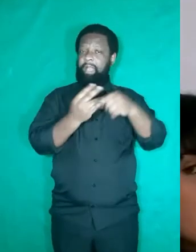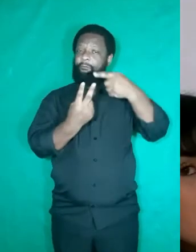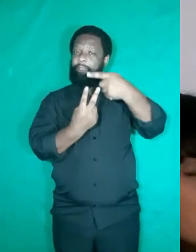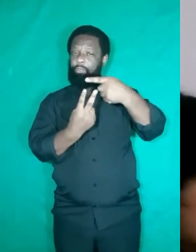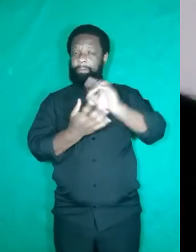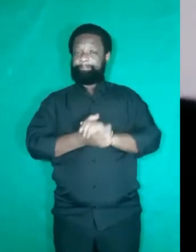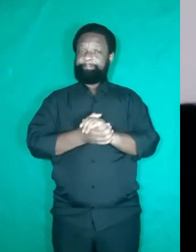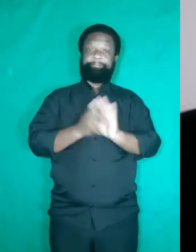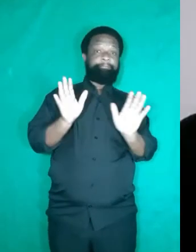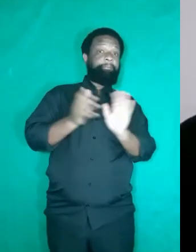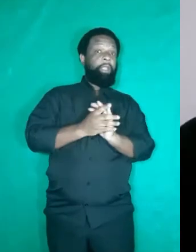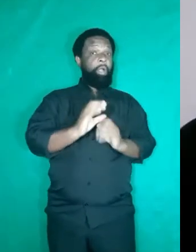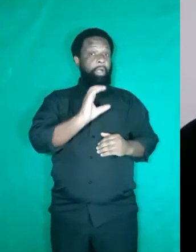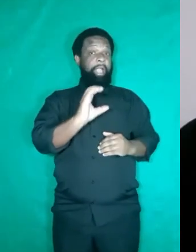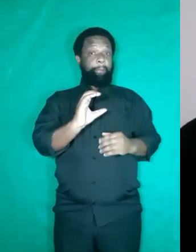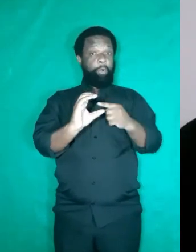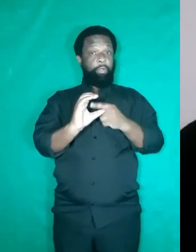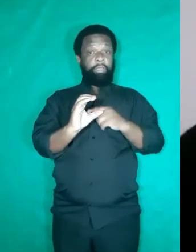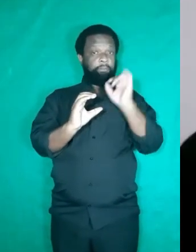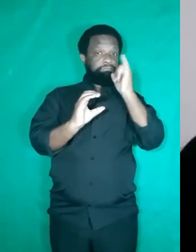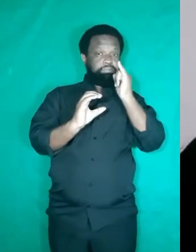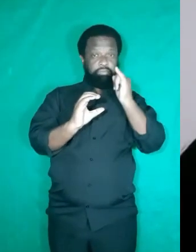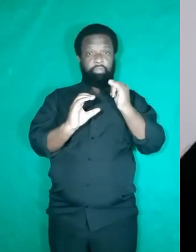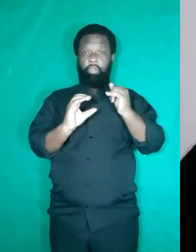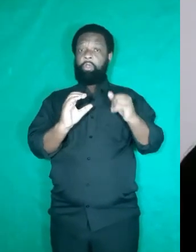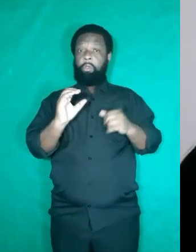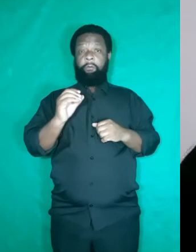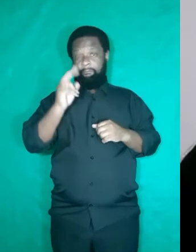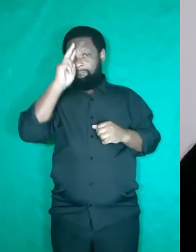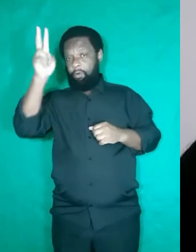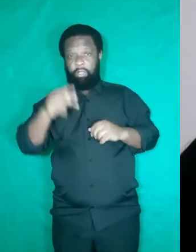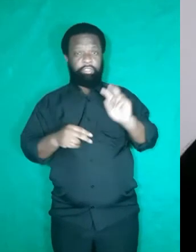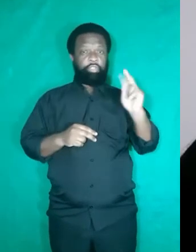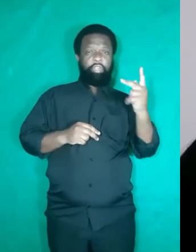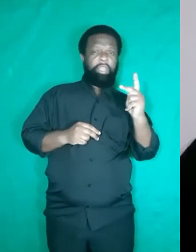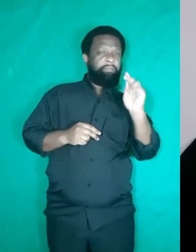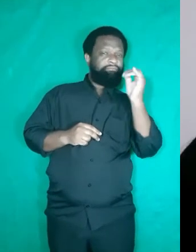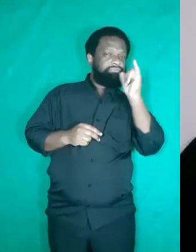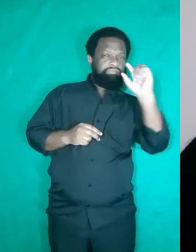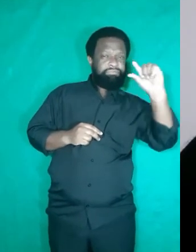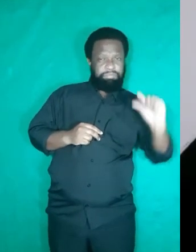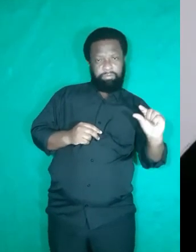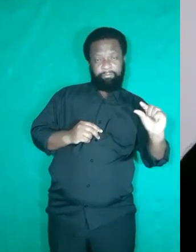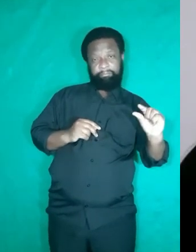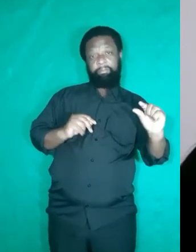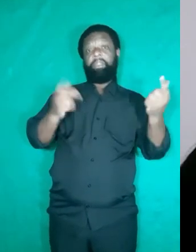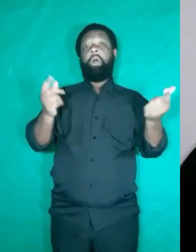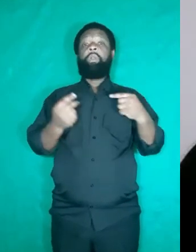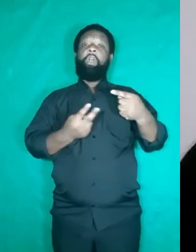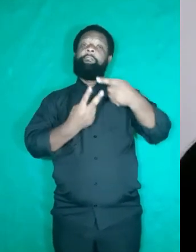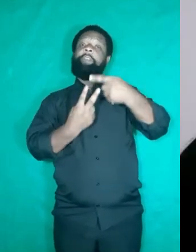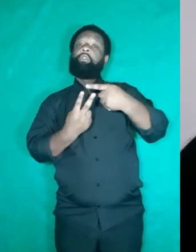que o hidrogênio, então os vetores eles estão apontando para